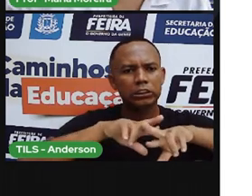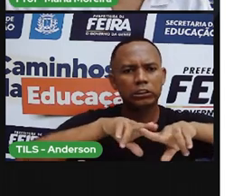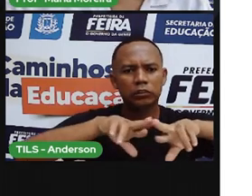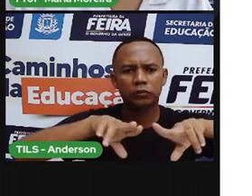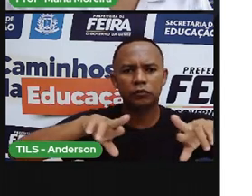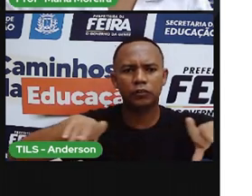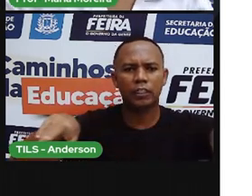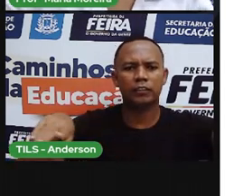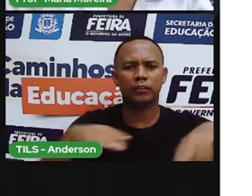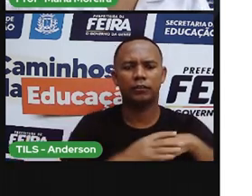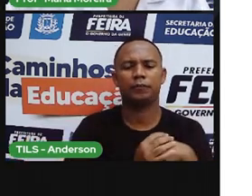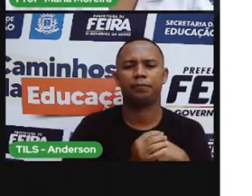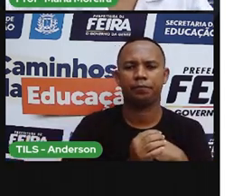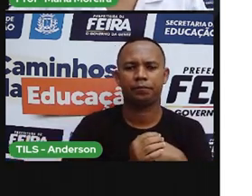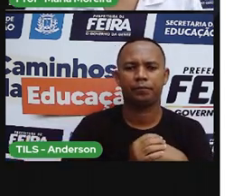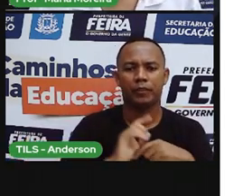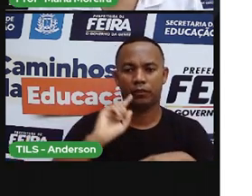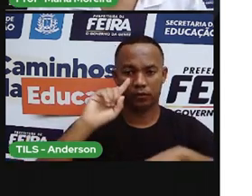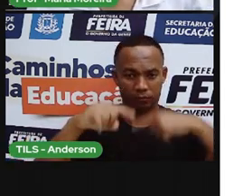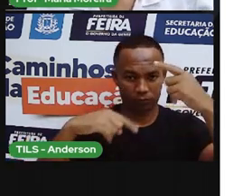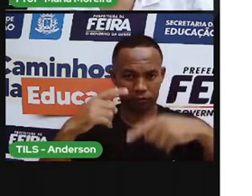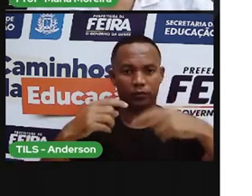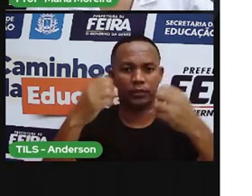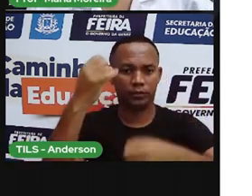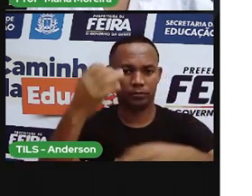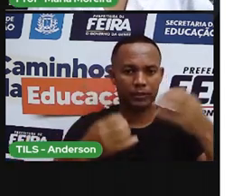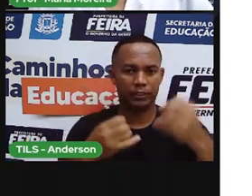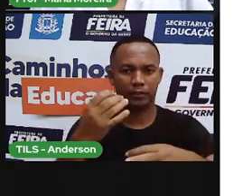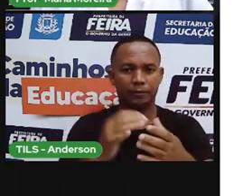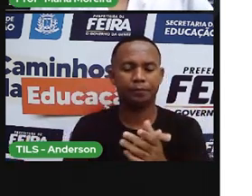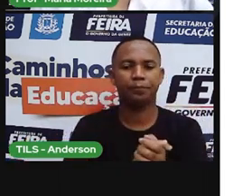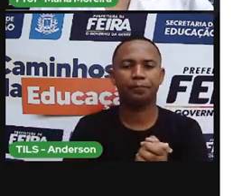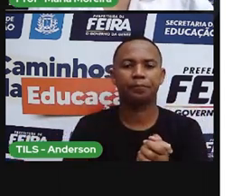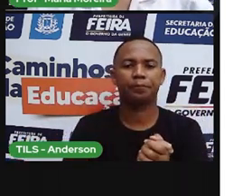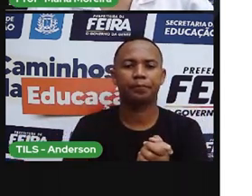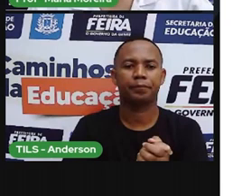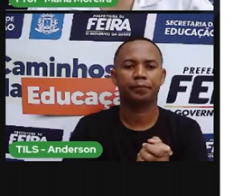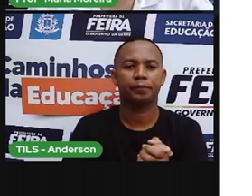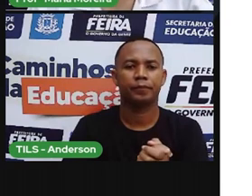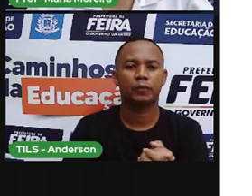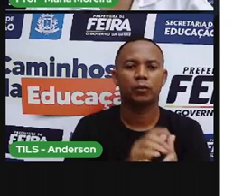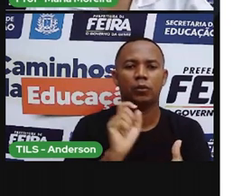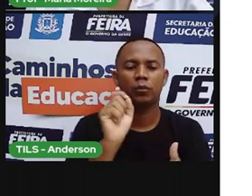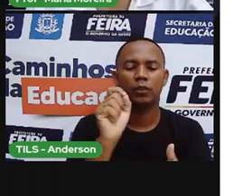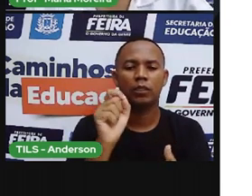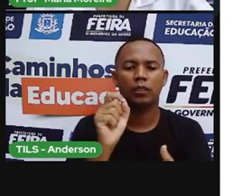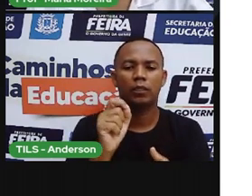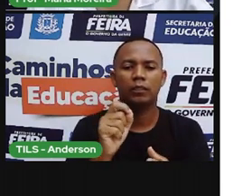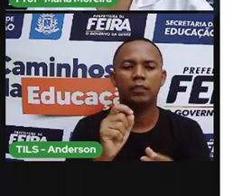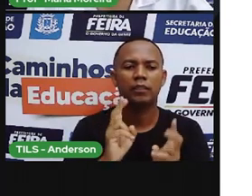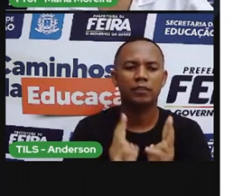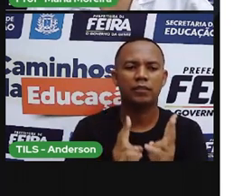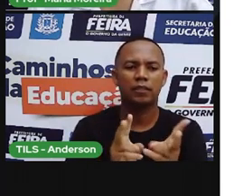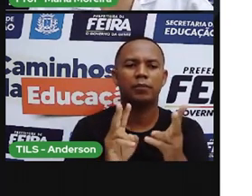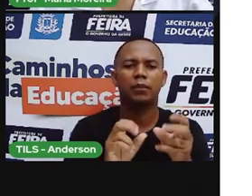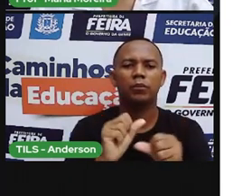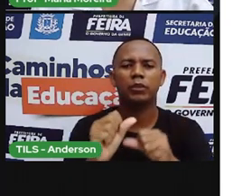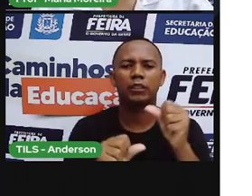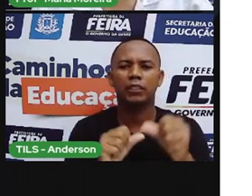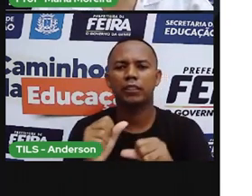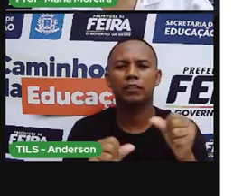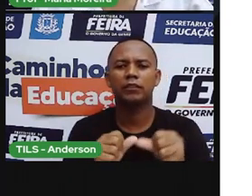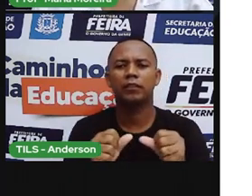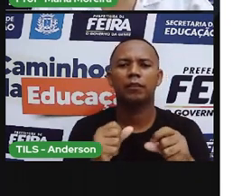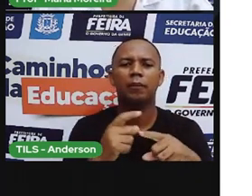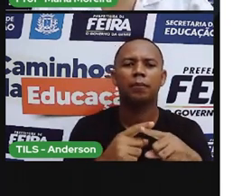para uma outra aula, dá para explicar mais detalhadamente. Bom, consequência o quê? Por que ele está sempre em modificação? Das